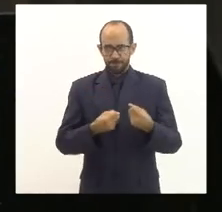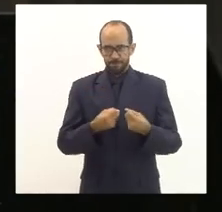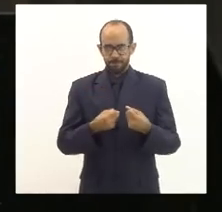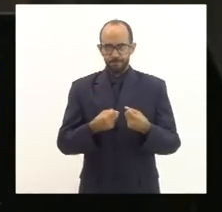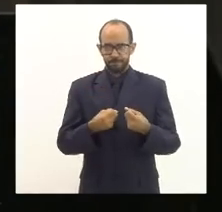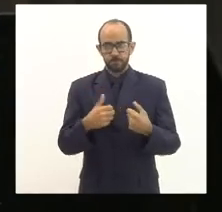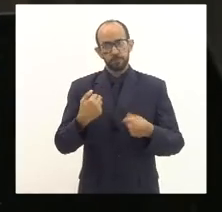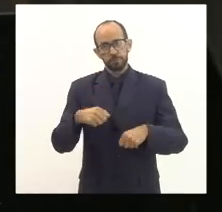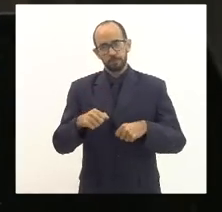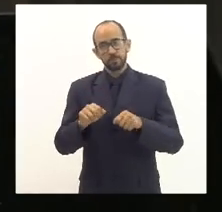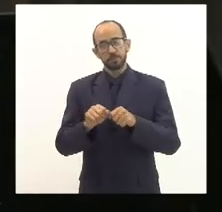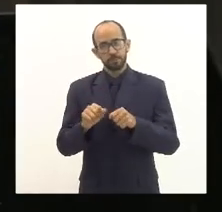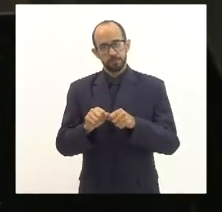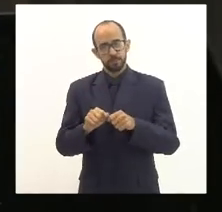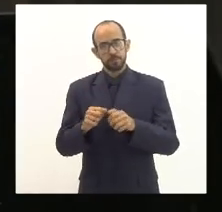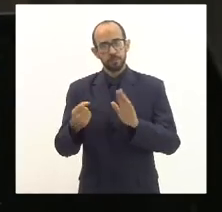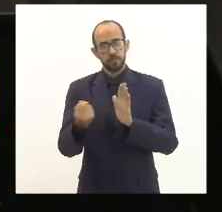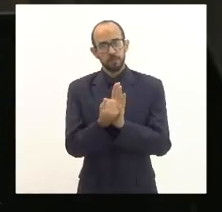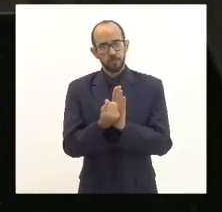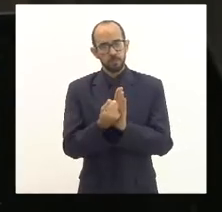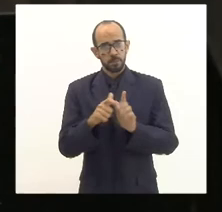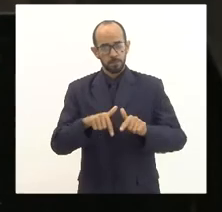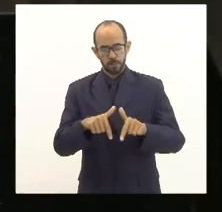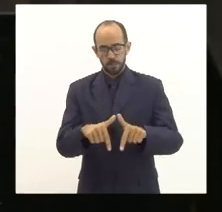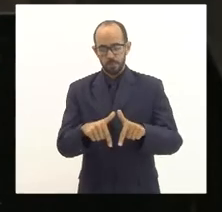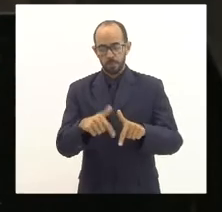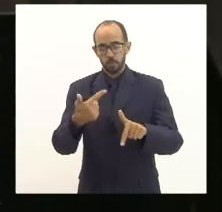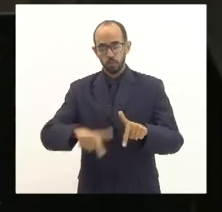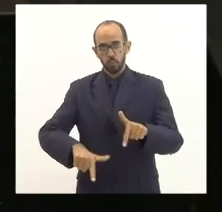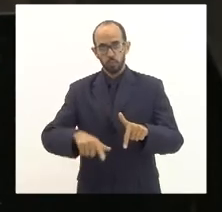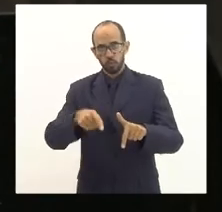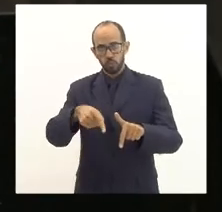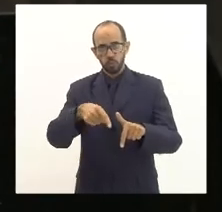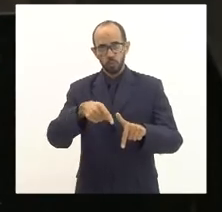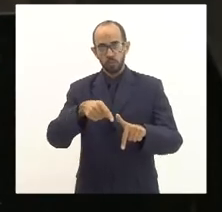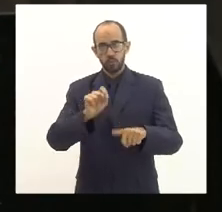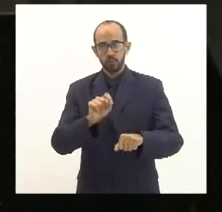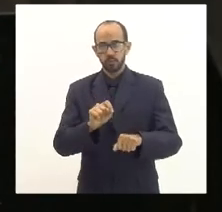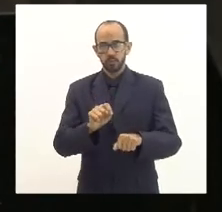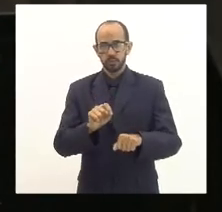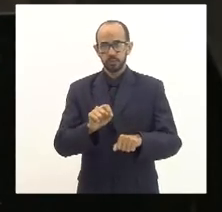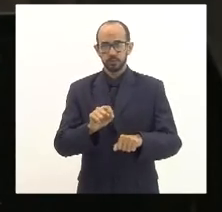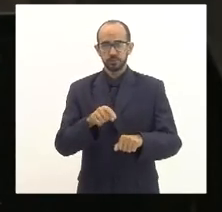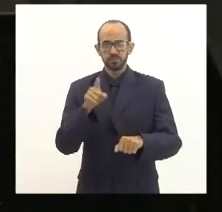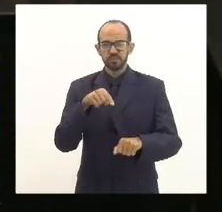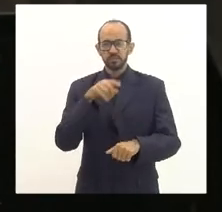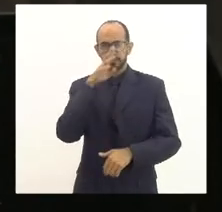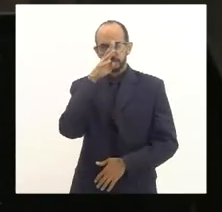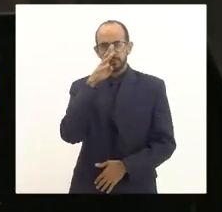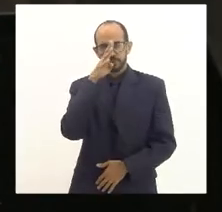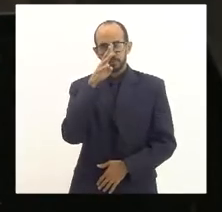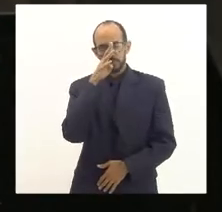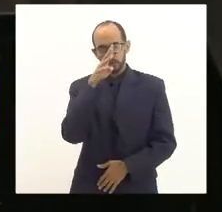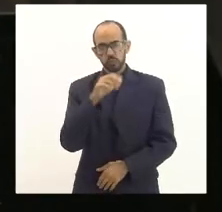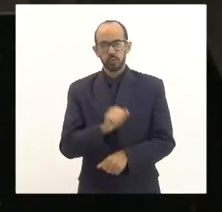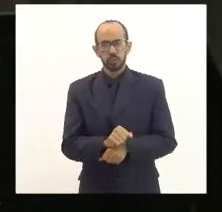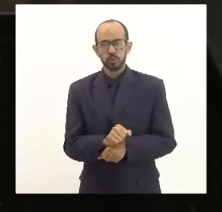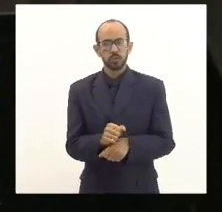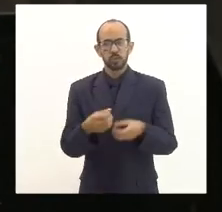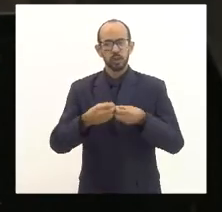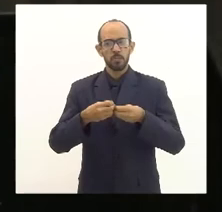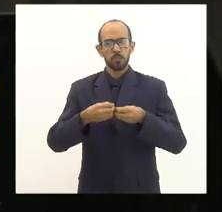tem que se certificar novamente essa validade dentro desse prazo é um verdadeiro absurdo que